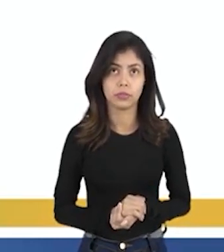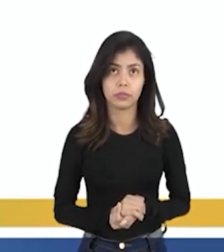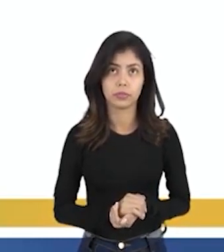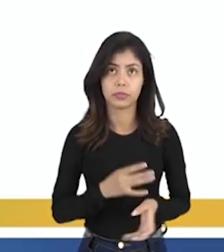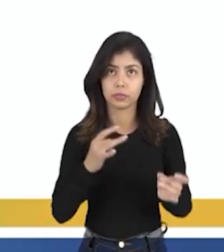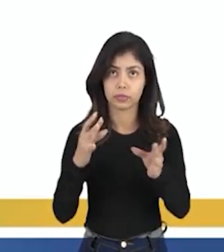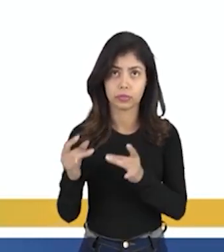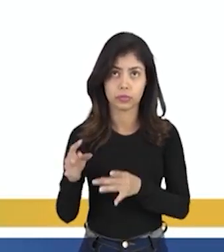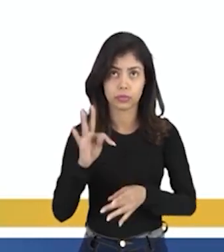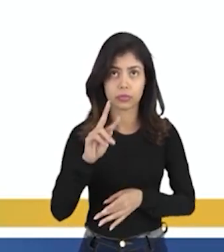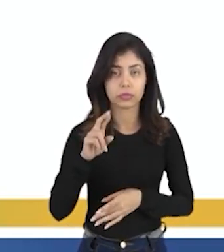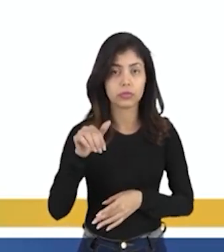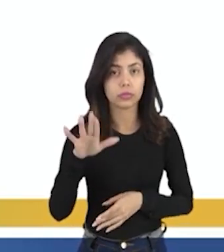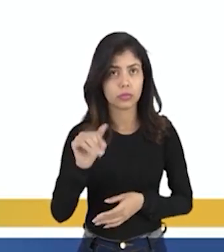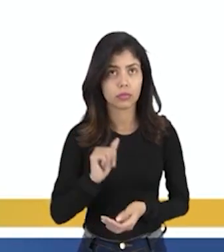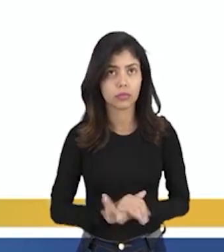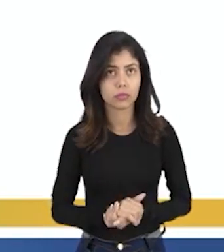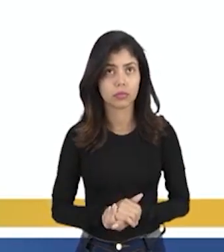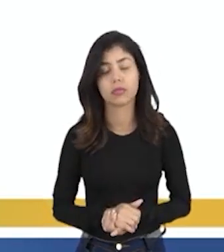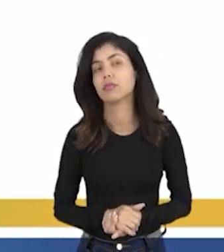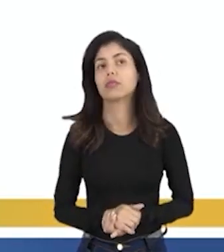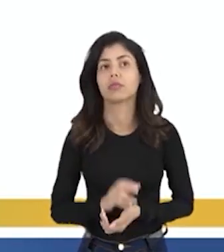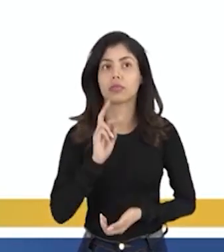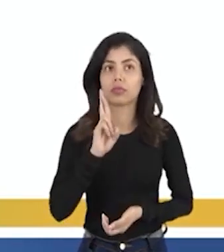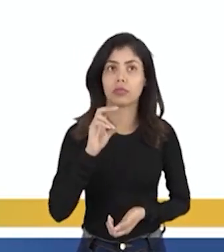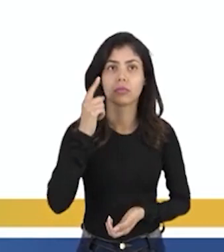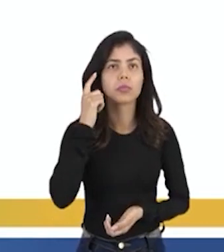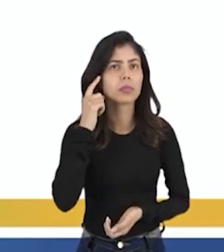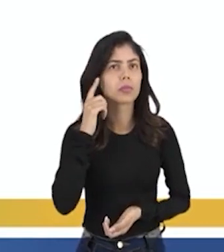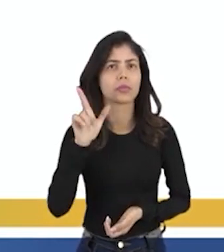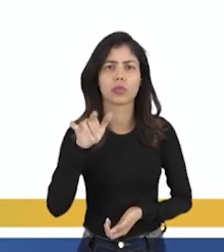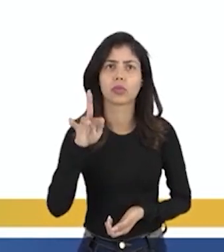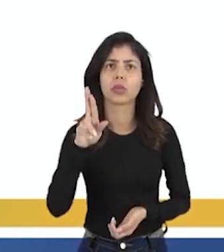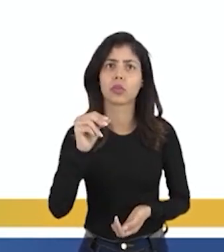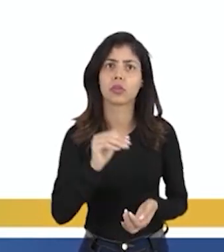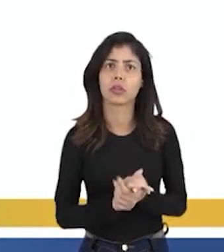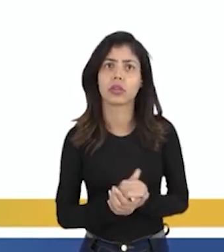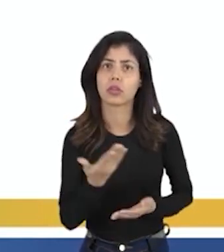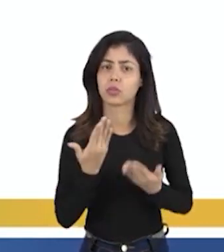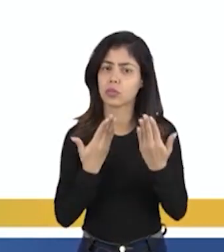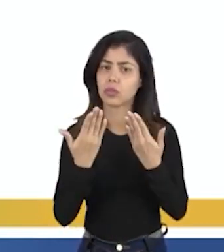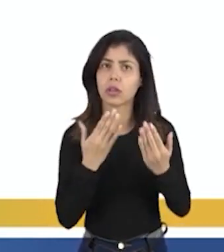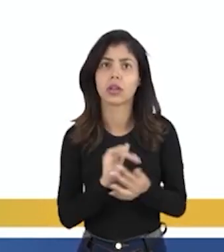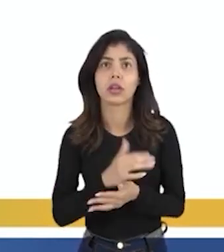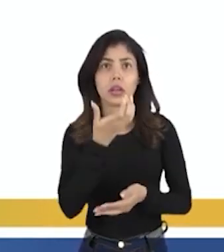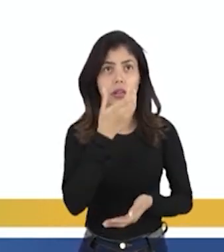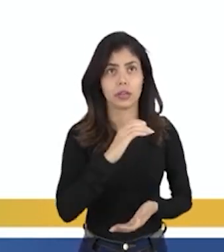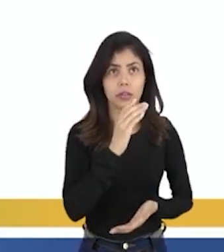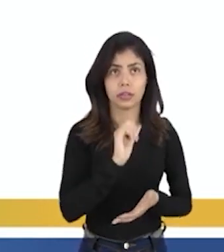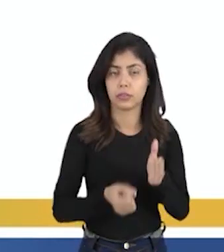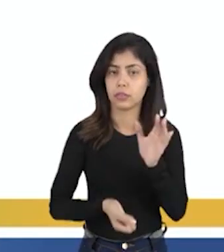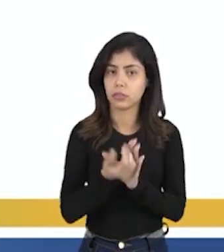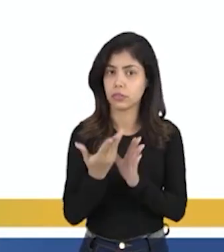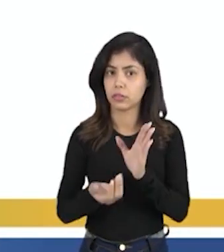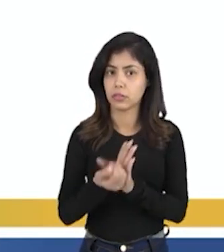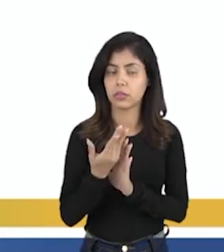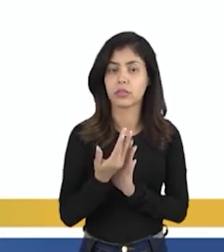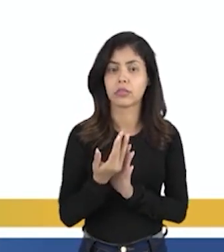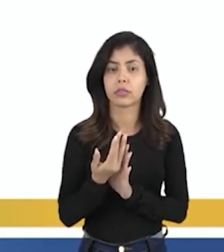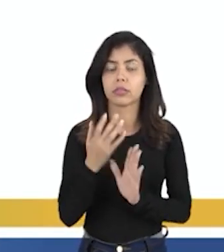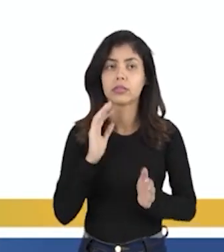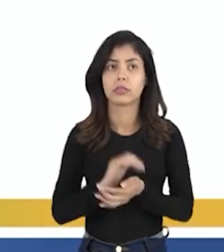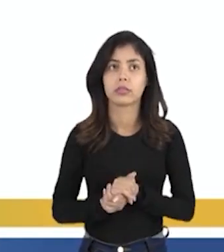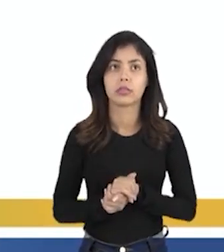Ao sugerir que todo vendedor tem técnica, C. Raciocínio lógico ao relacionar uma